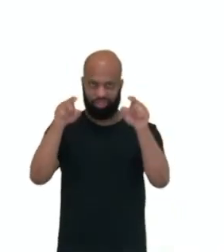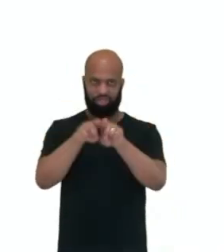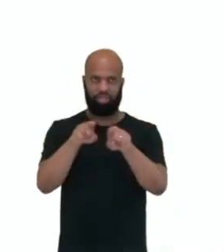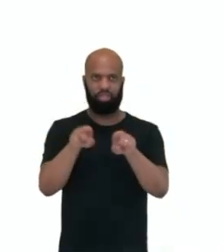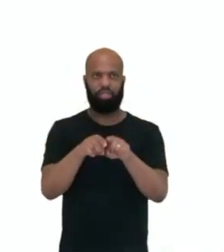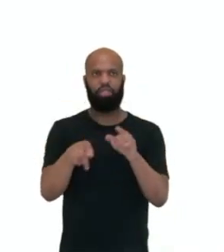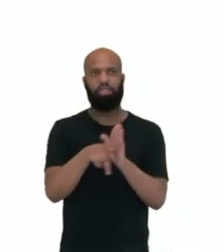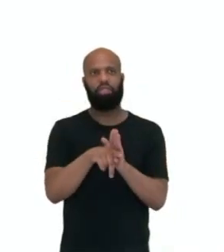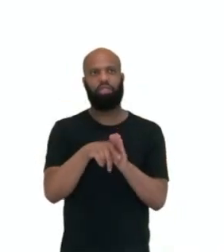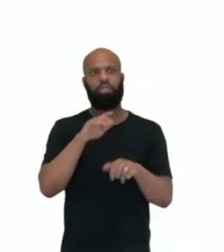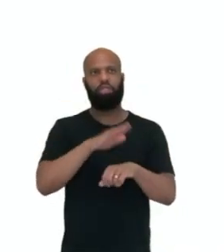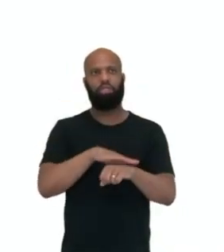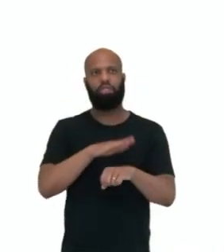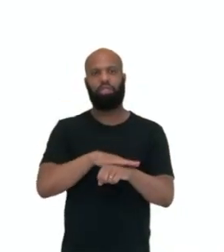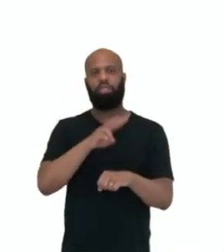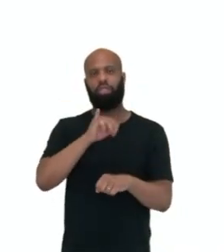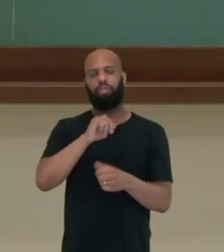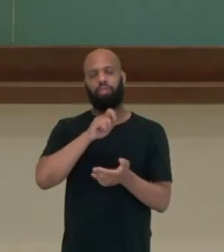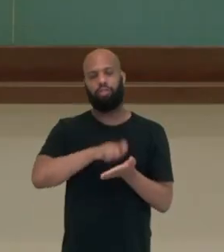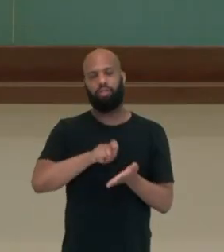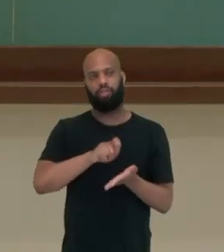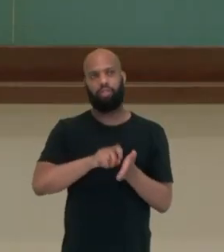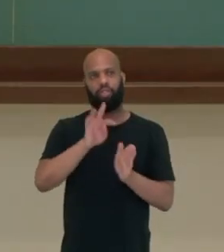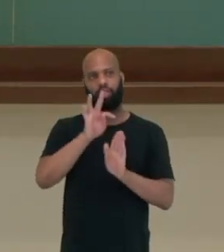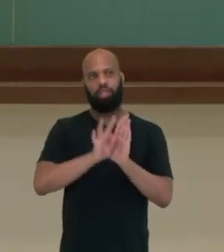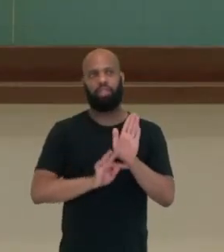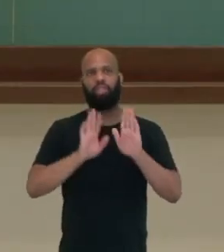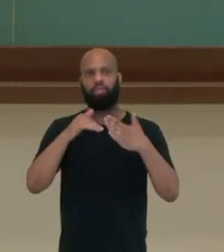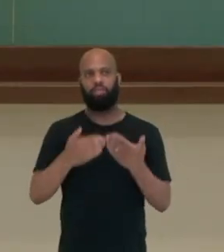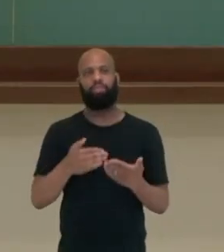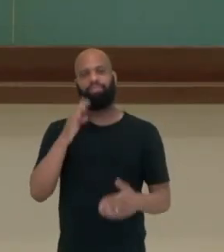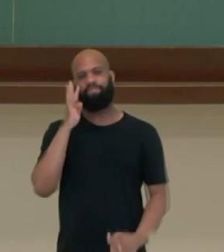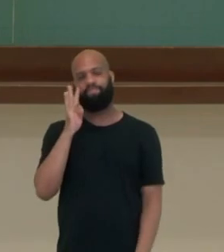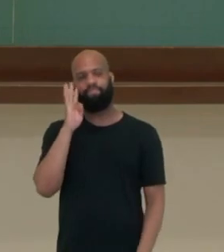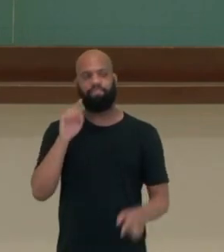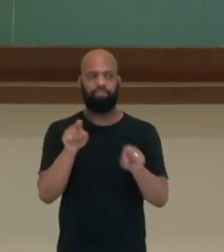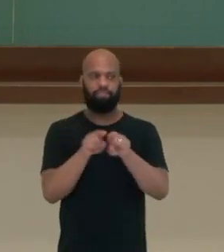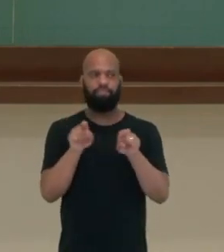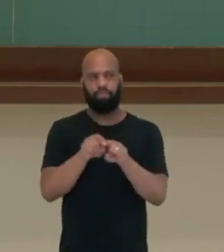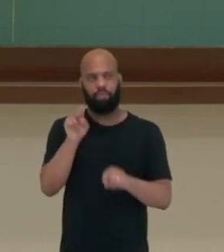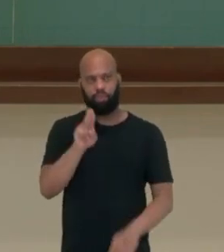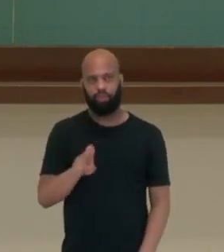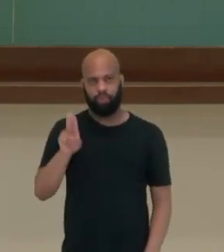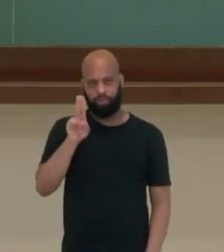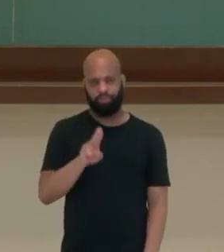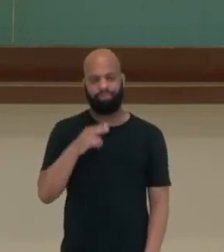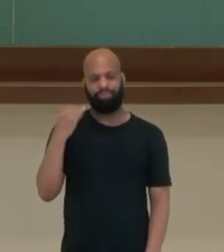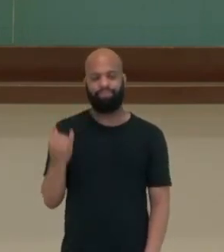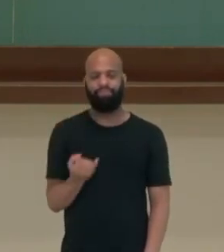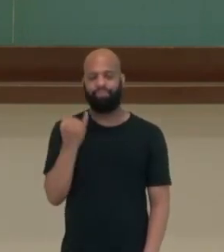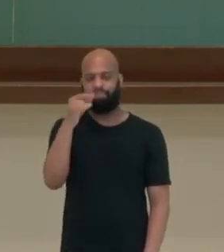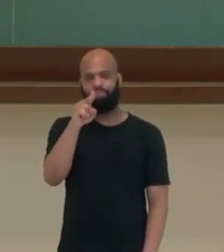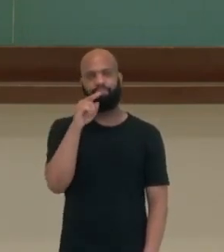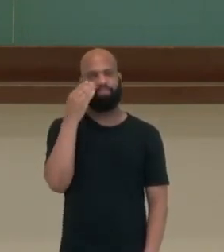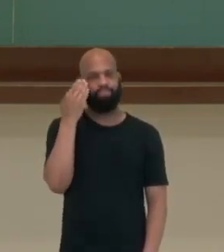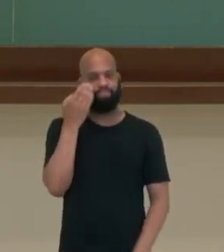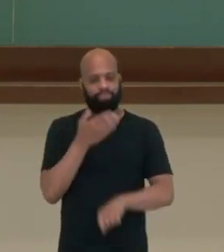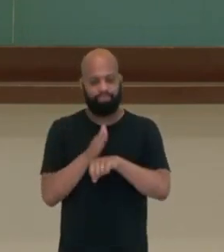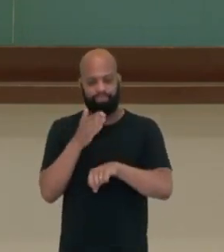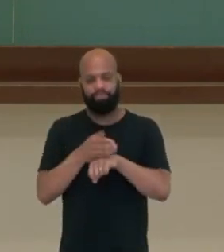na produção textual. E é muito legal de utilizar. Vale a pena você treinar nos seus